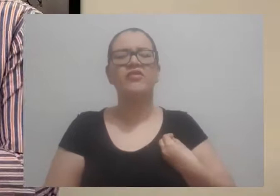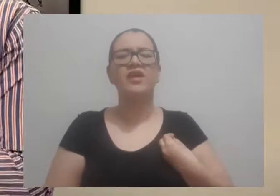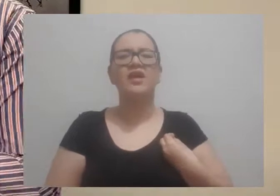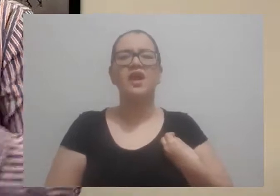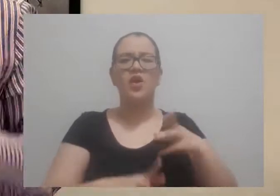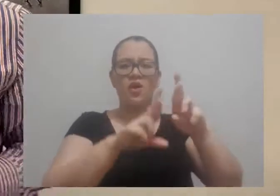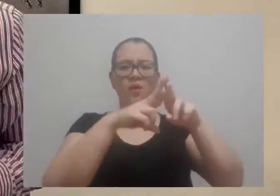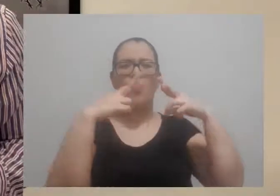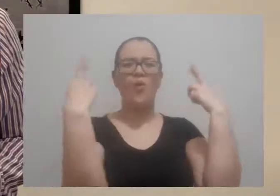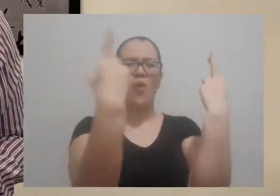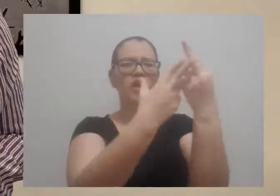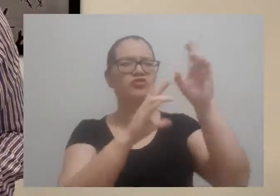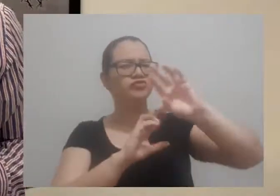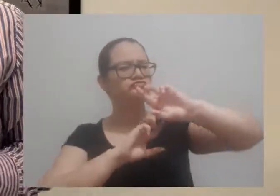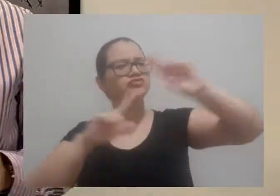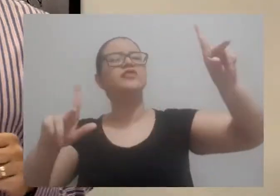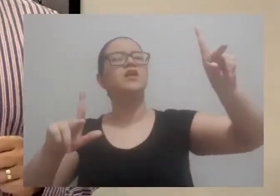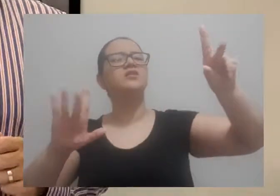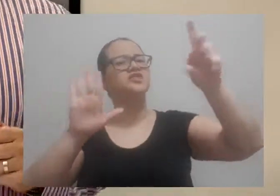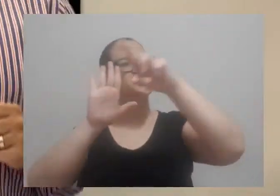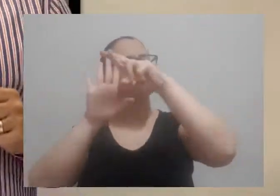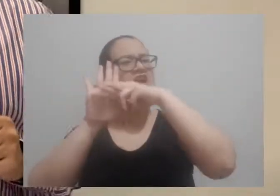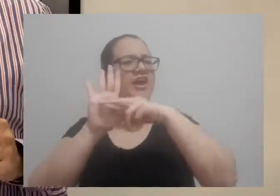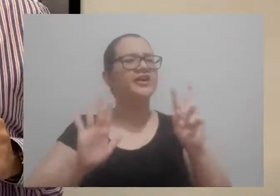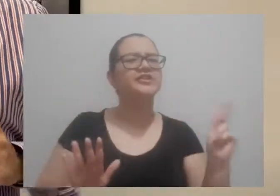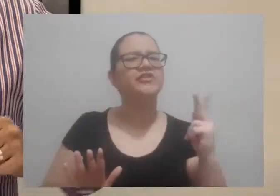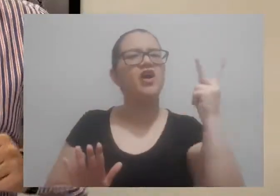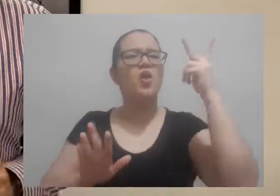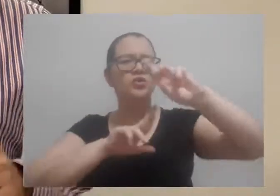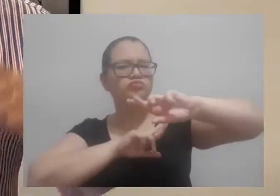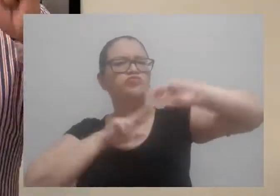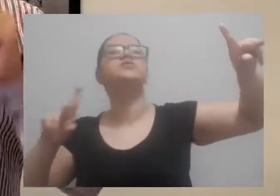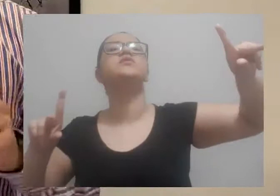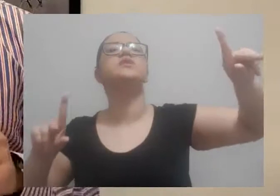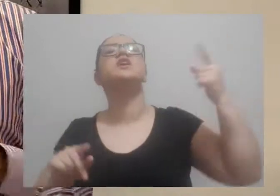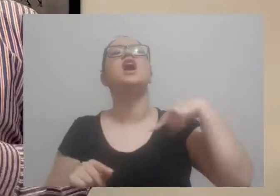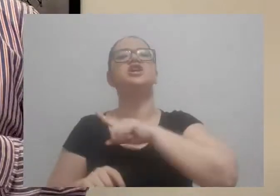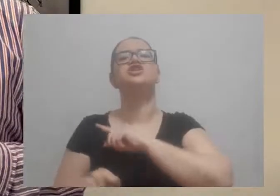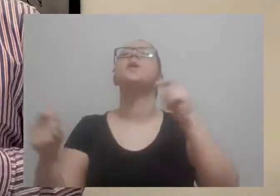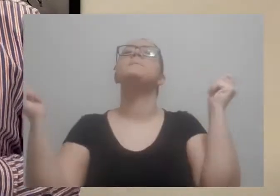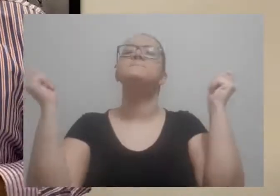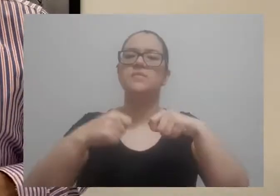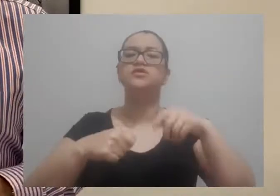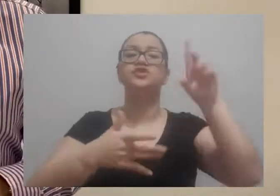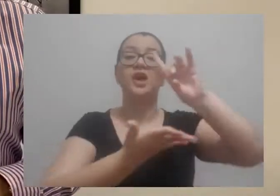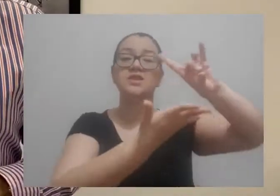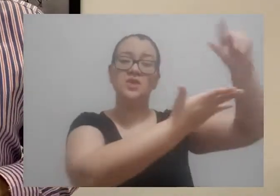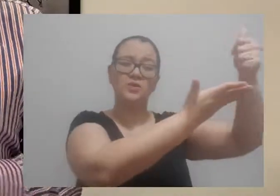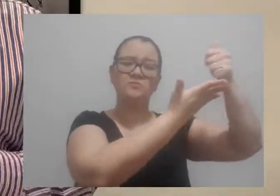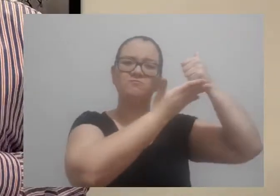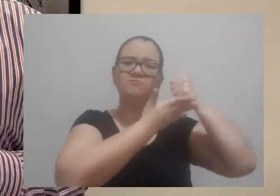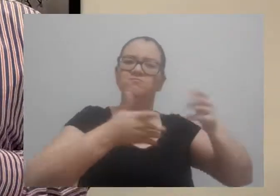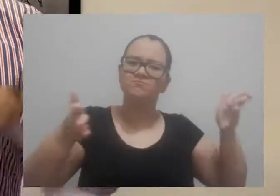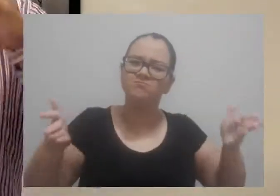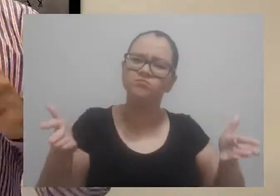princípios e valores, nós teremos sim motivação suficientemente forte para nos ajudar a amar os